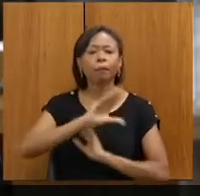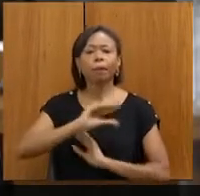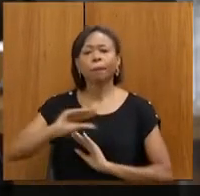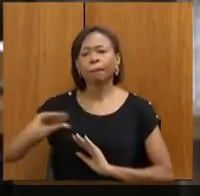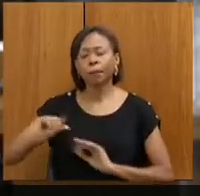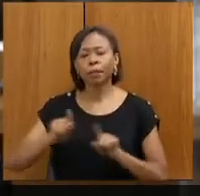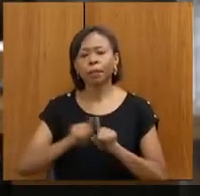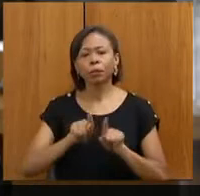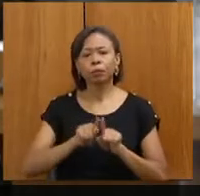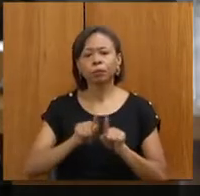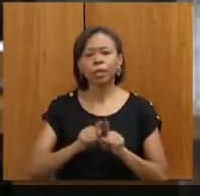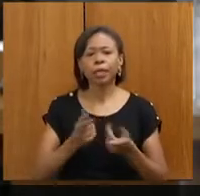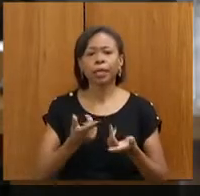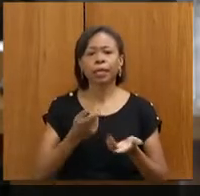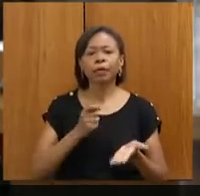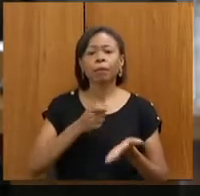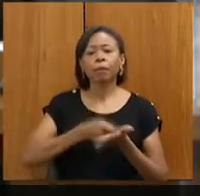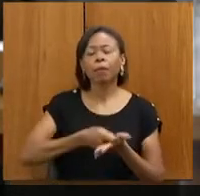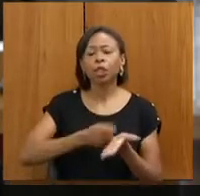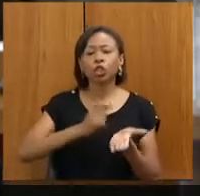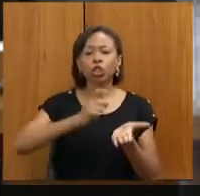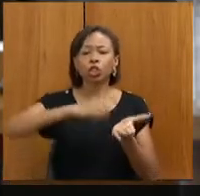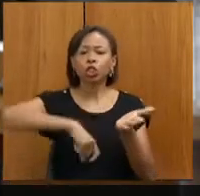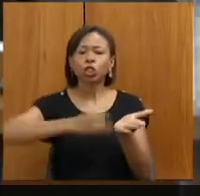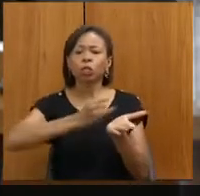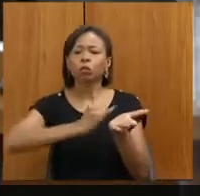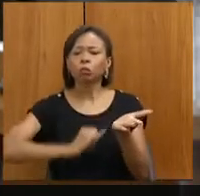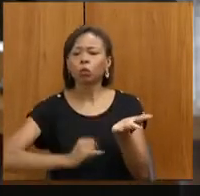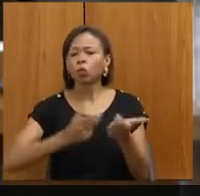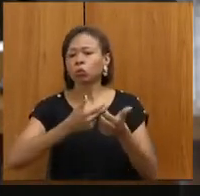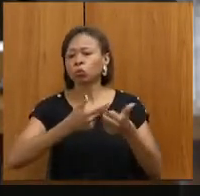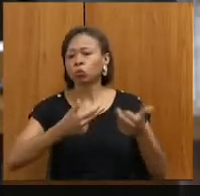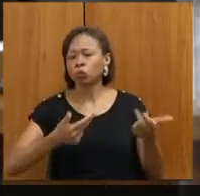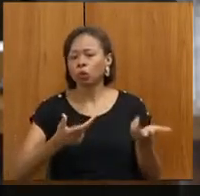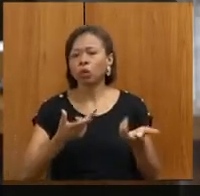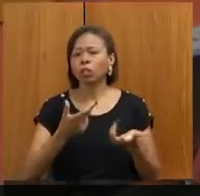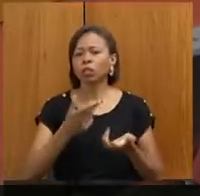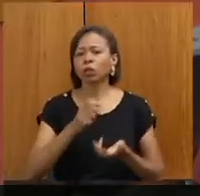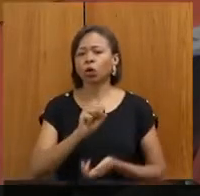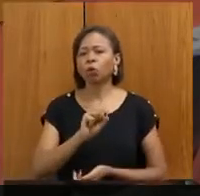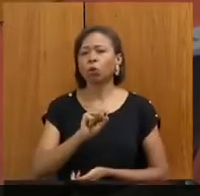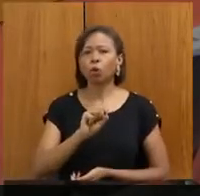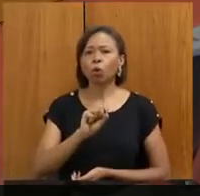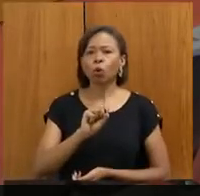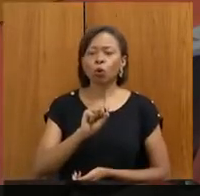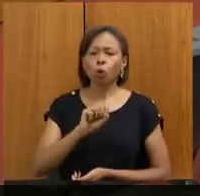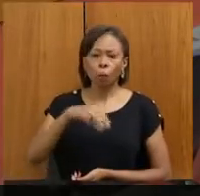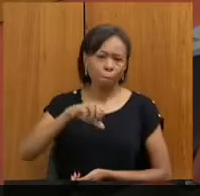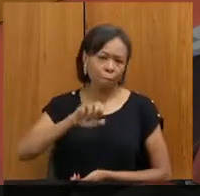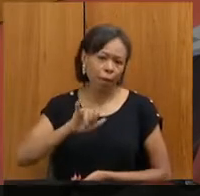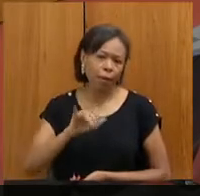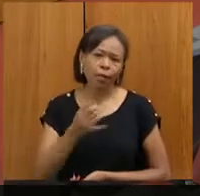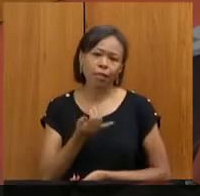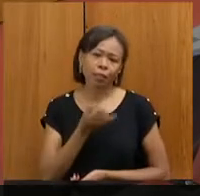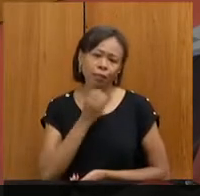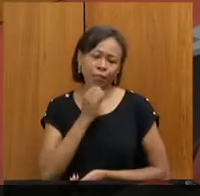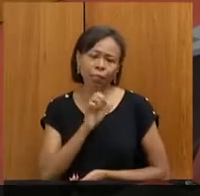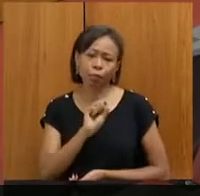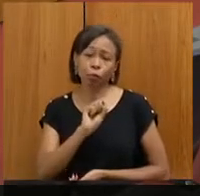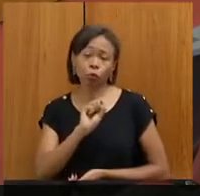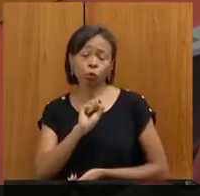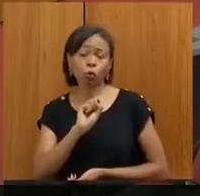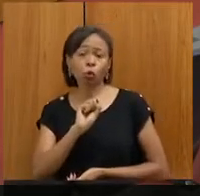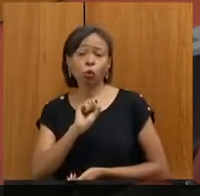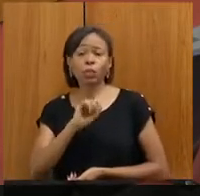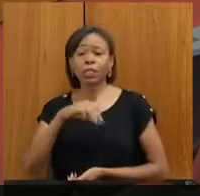vencimento de tributos como Simples Nacional enfim próximo por favor é o estado então é o sensível